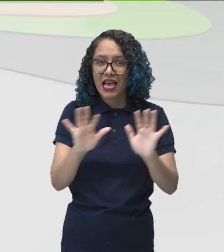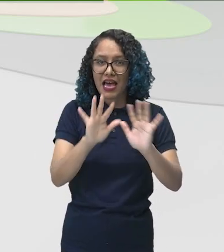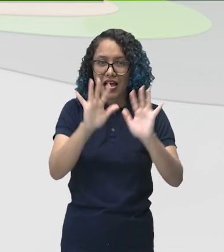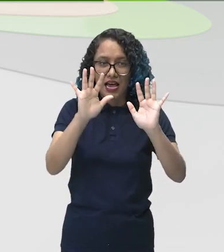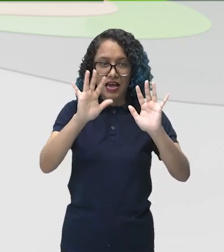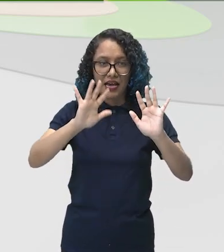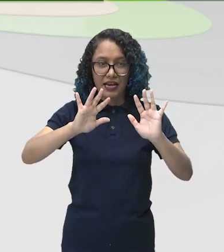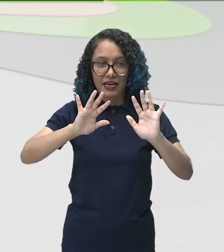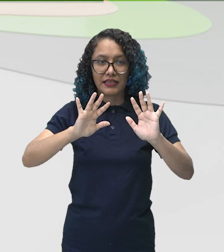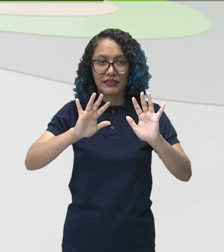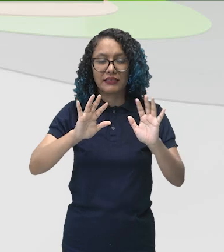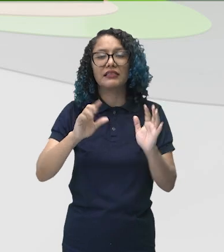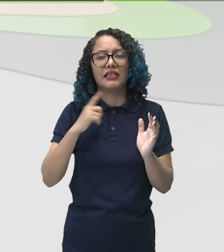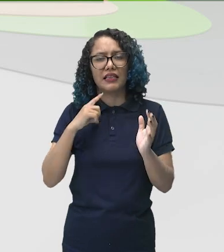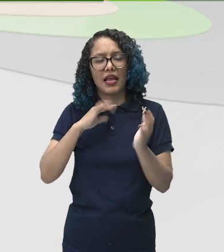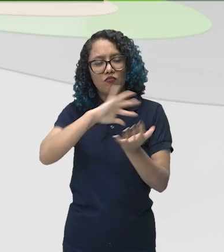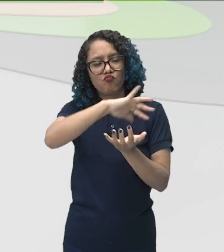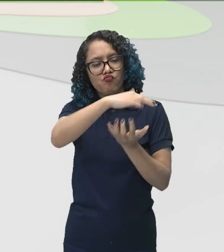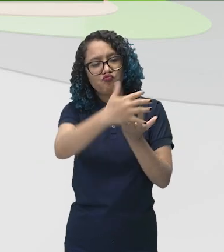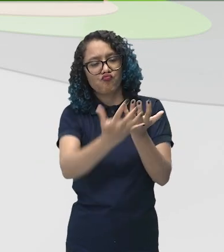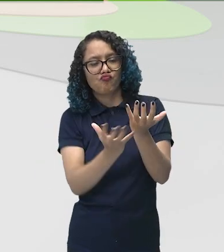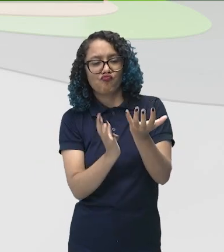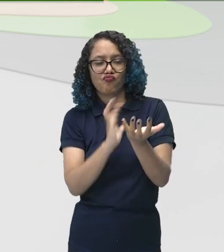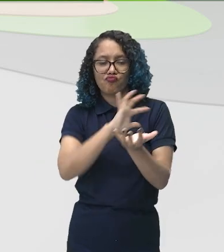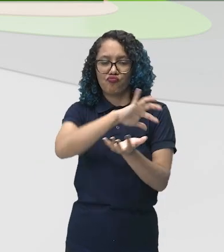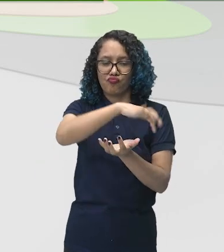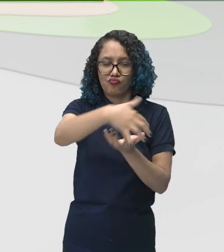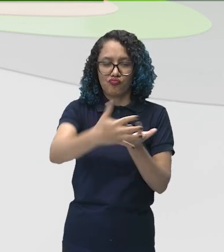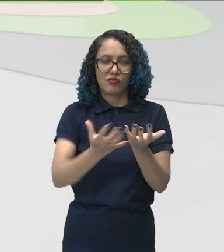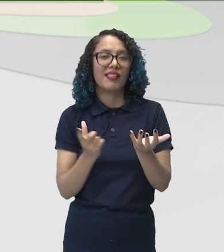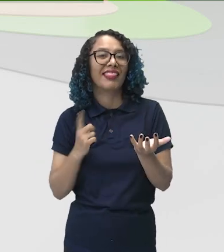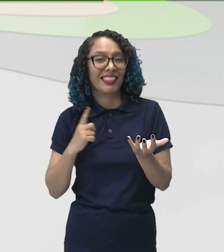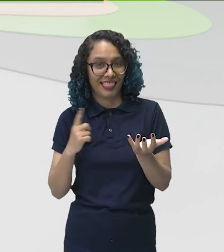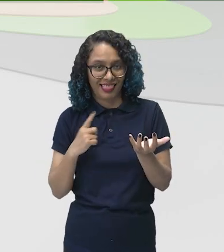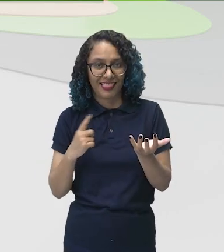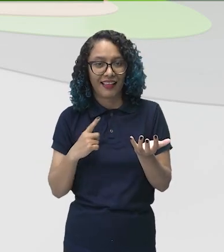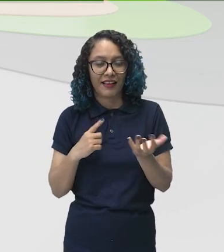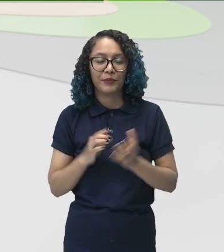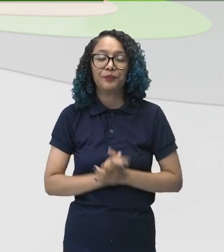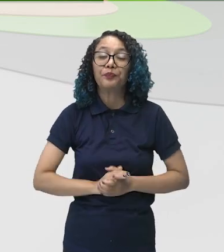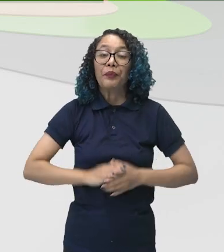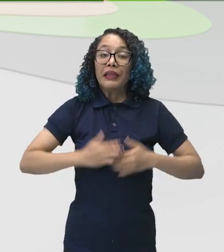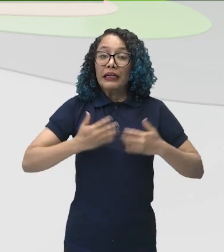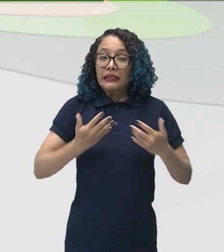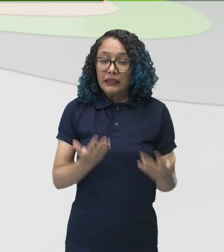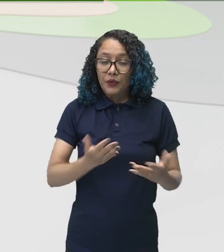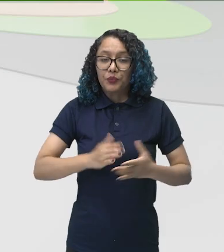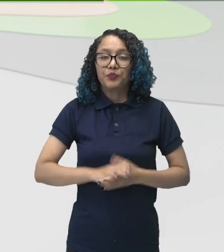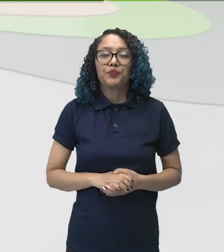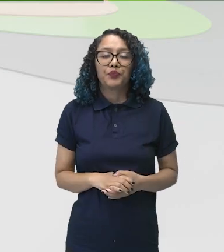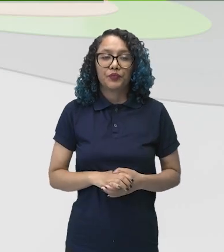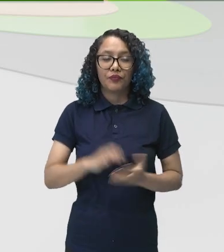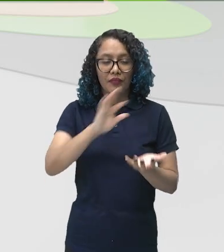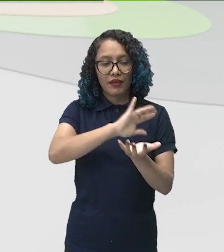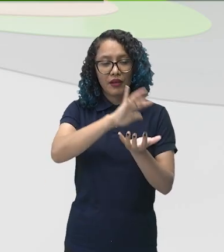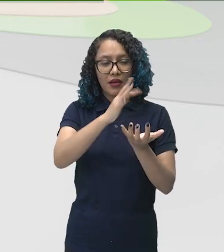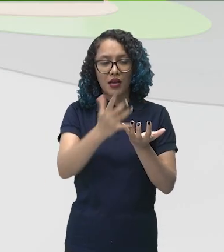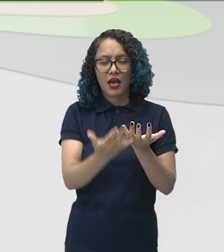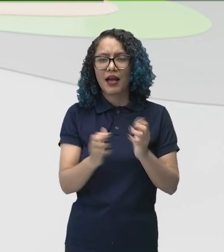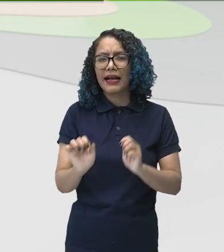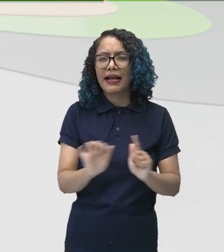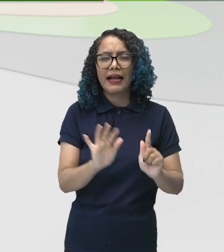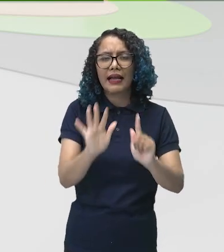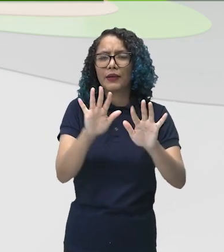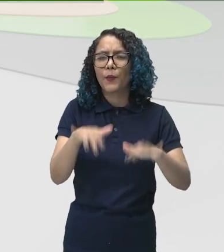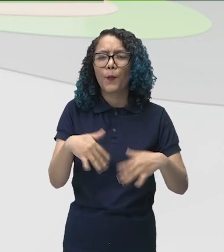então, envolvendo o nosso planeta. E essa atmosfera, ela é composta, então, por quais gases? Como